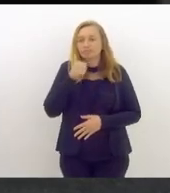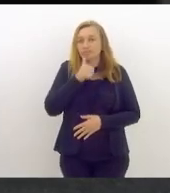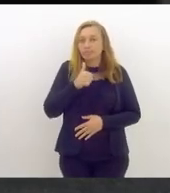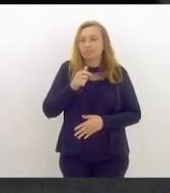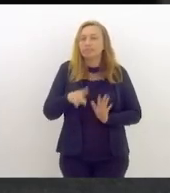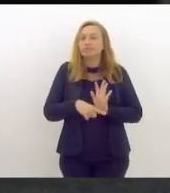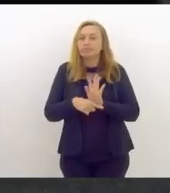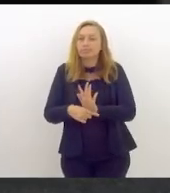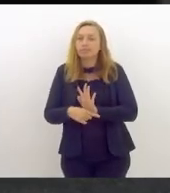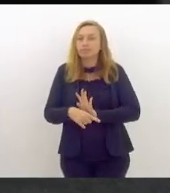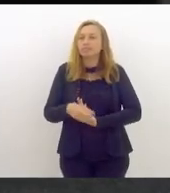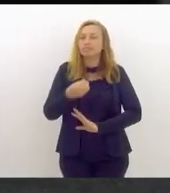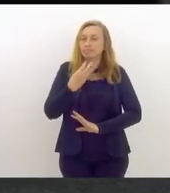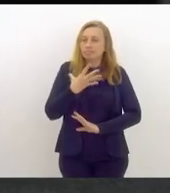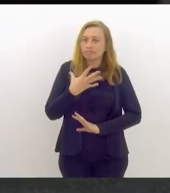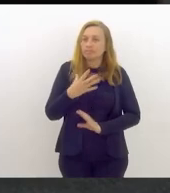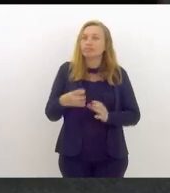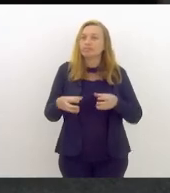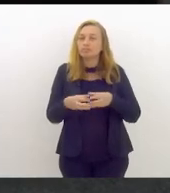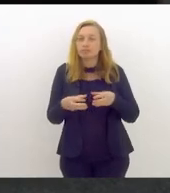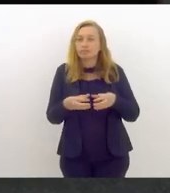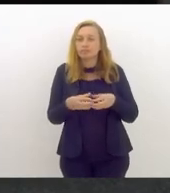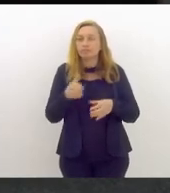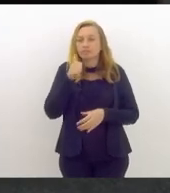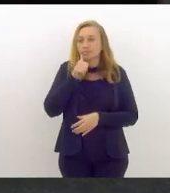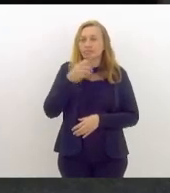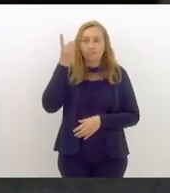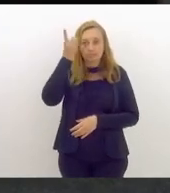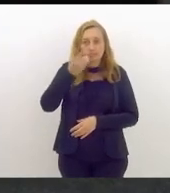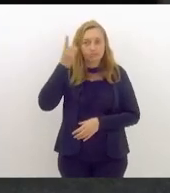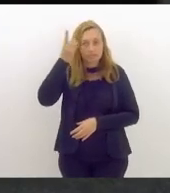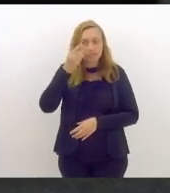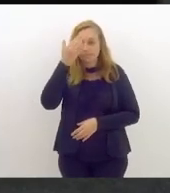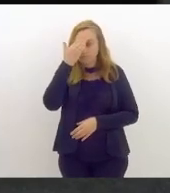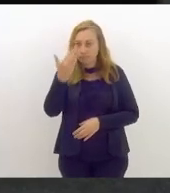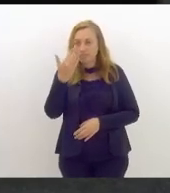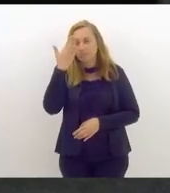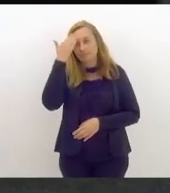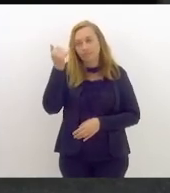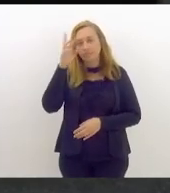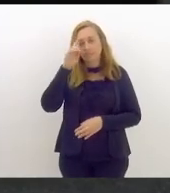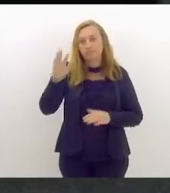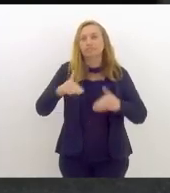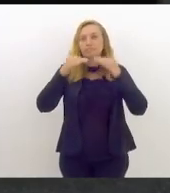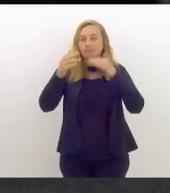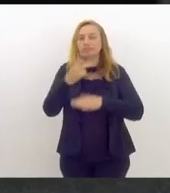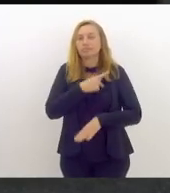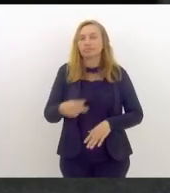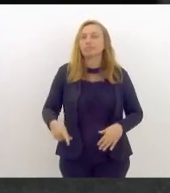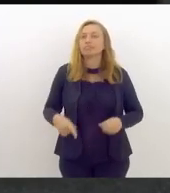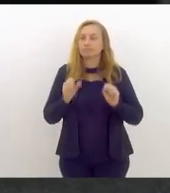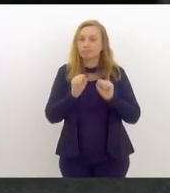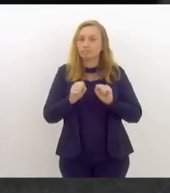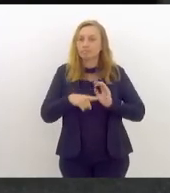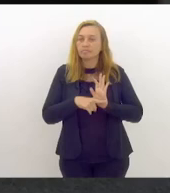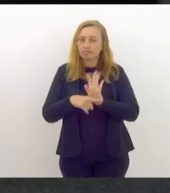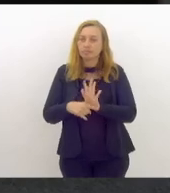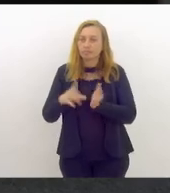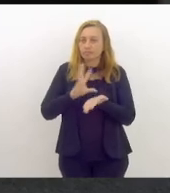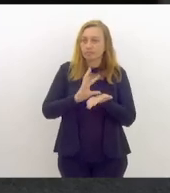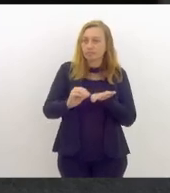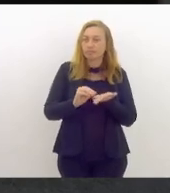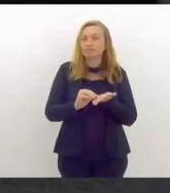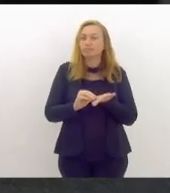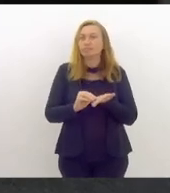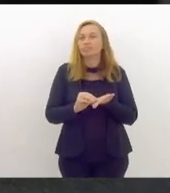contribuímos muito, e a bancada feminina agradece por isso, e a gente sabe que Vossa Excelência pode, já garantiu aí, trazer na